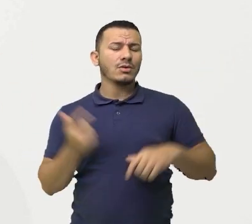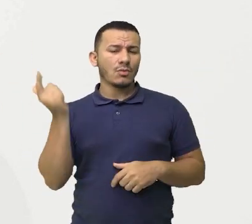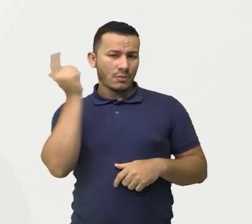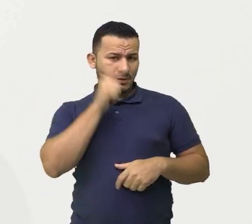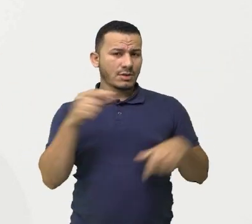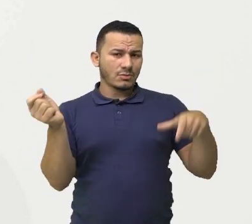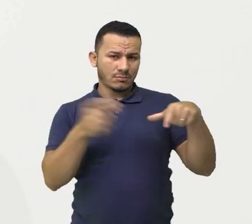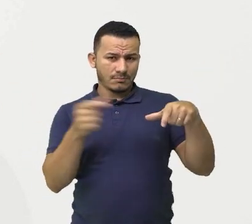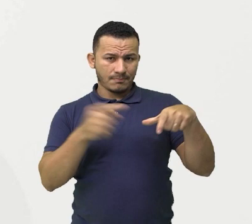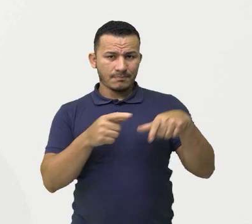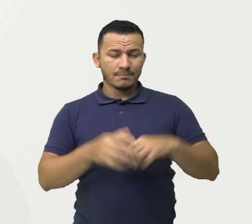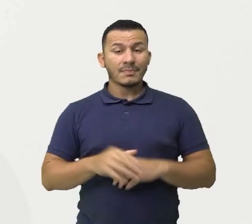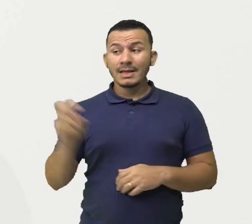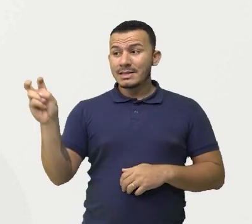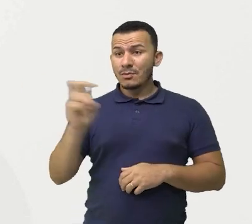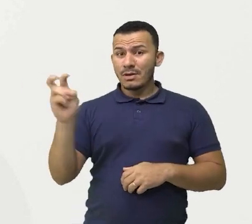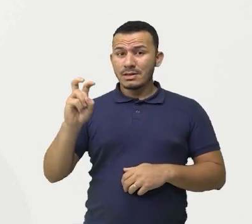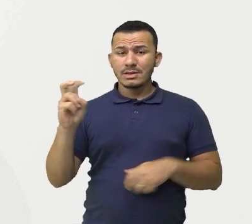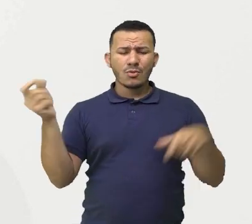20%.